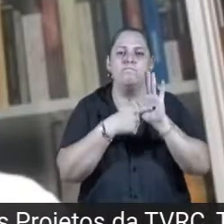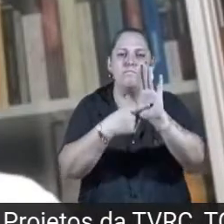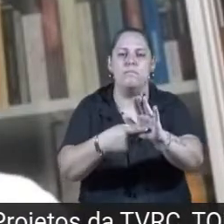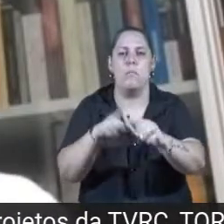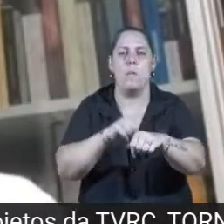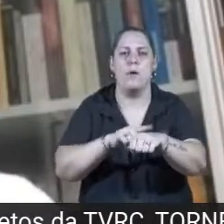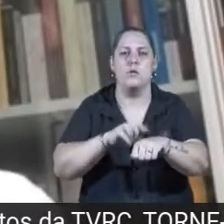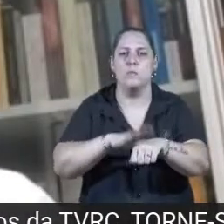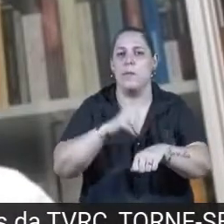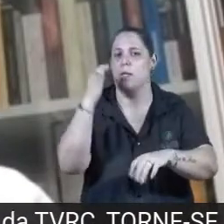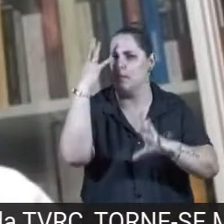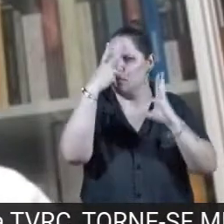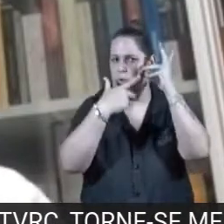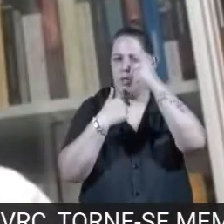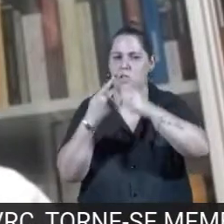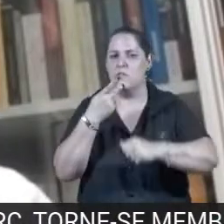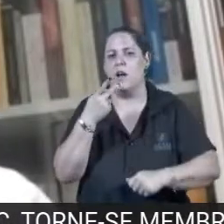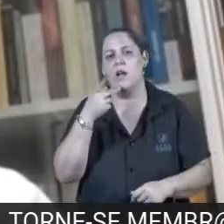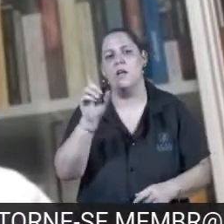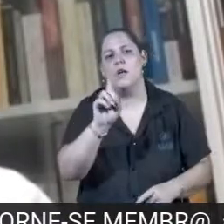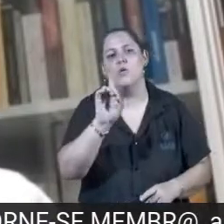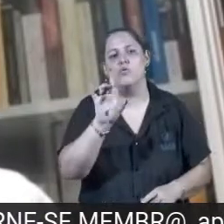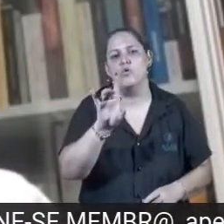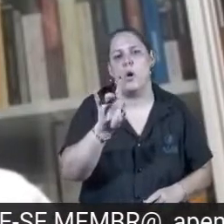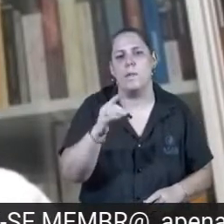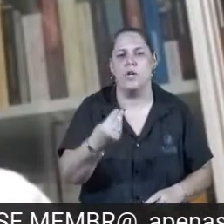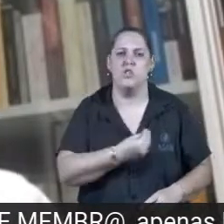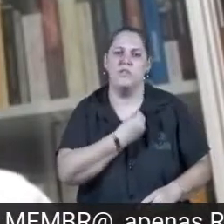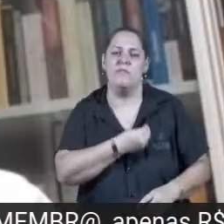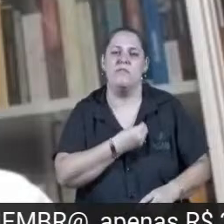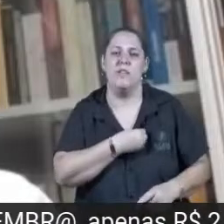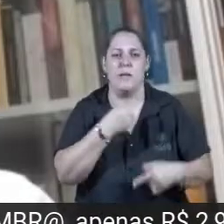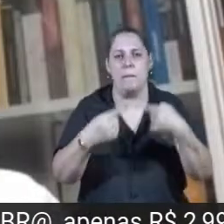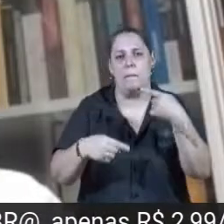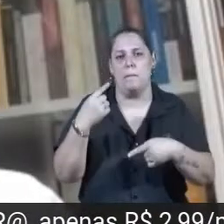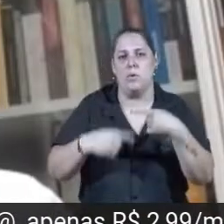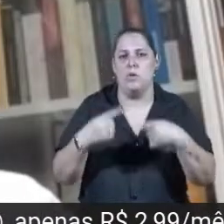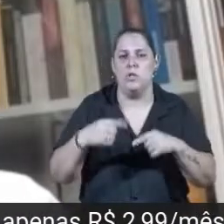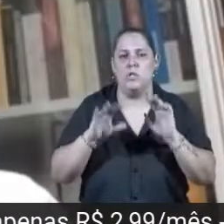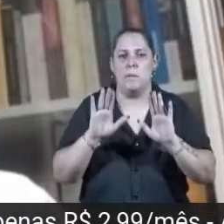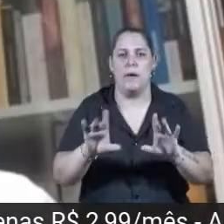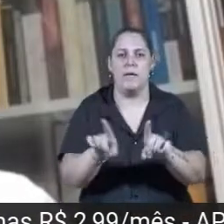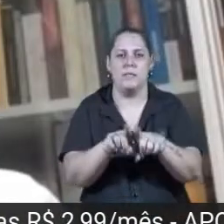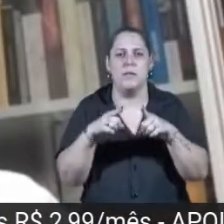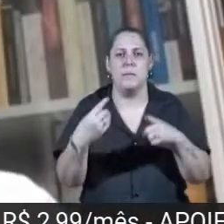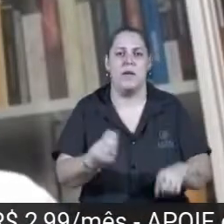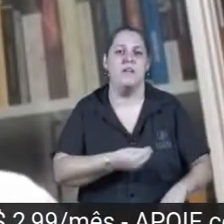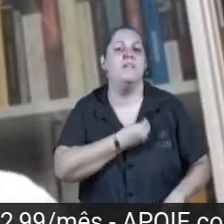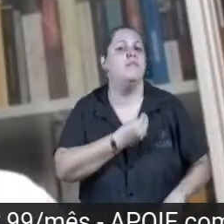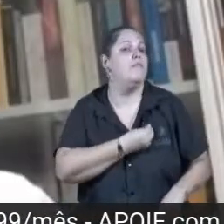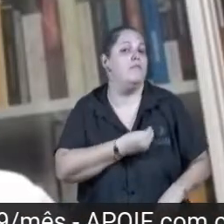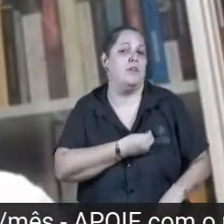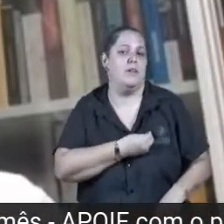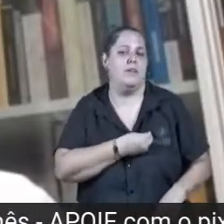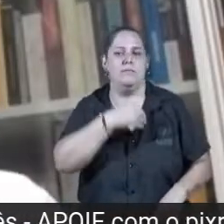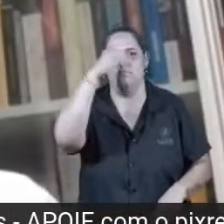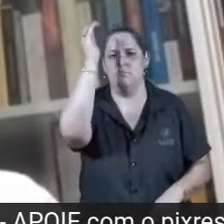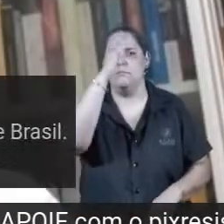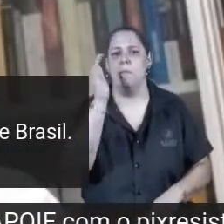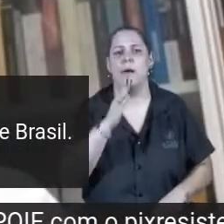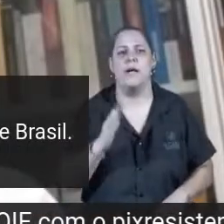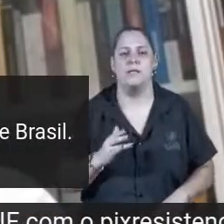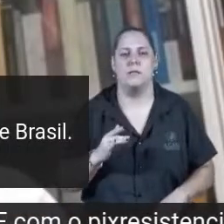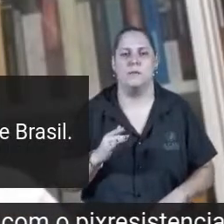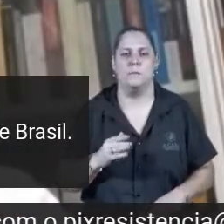bonitos, eu diria, não somente da vida parlamentar, mas eu diria da vida no Brasil,